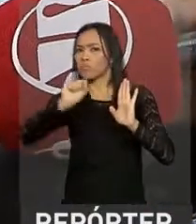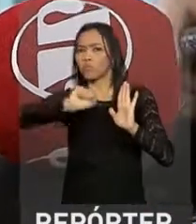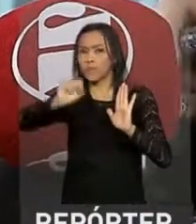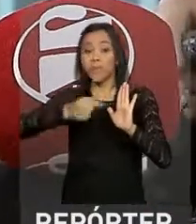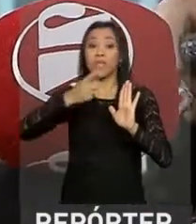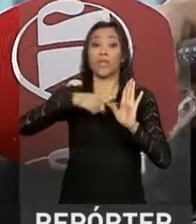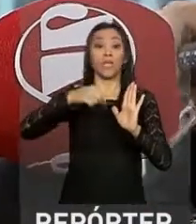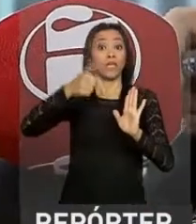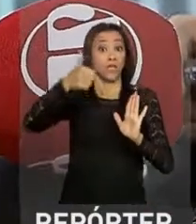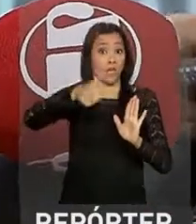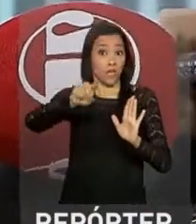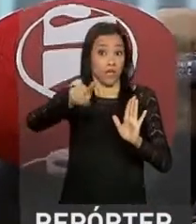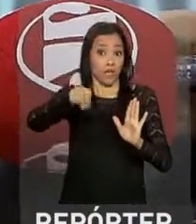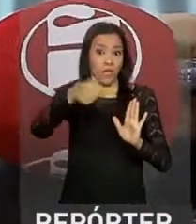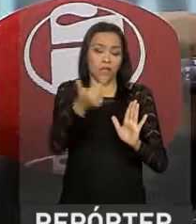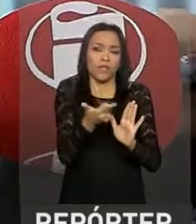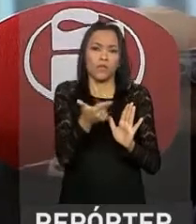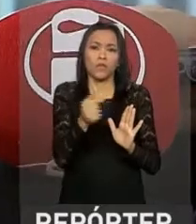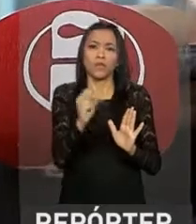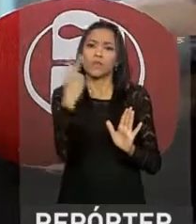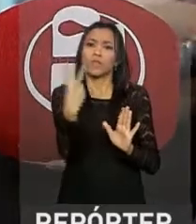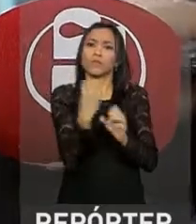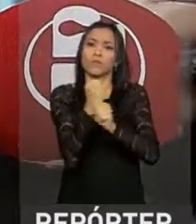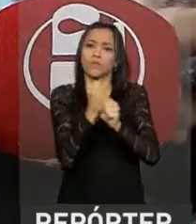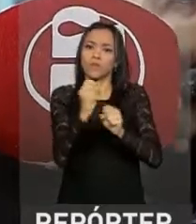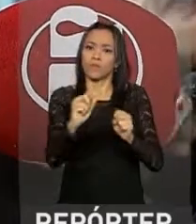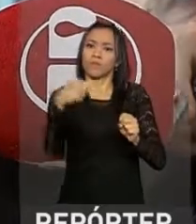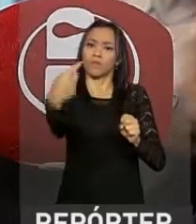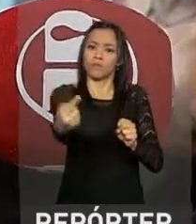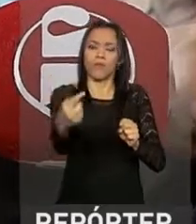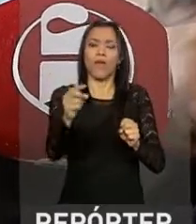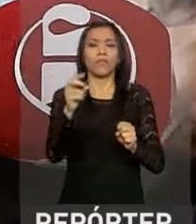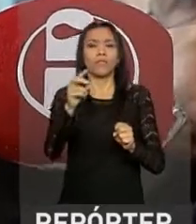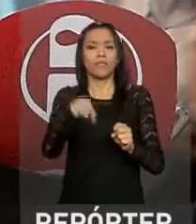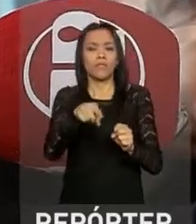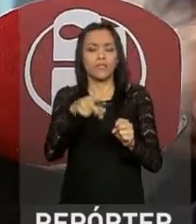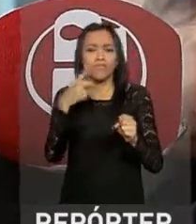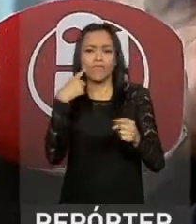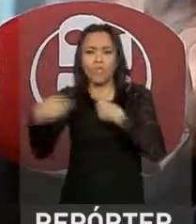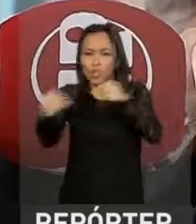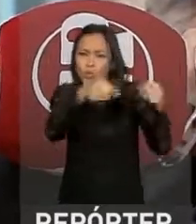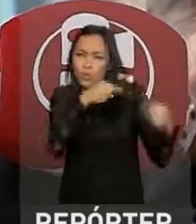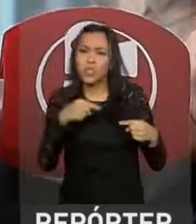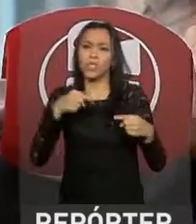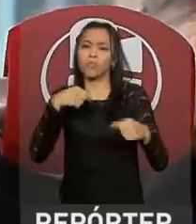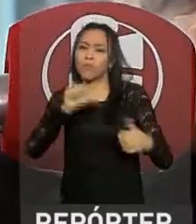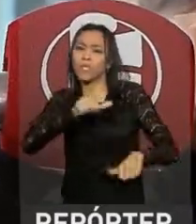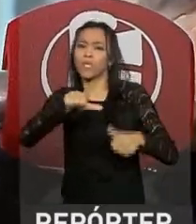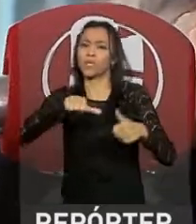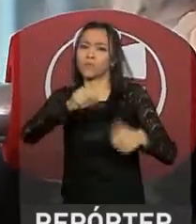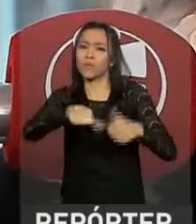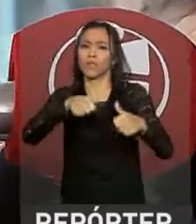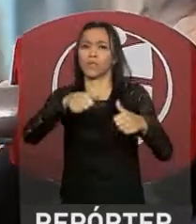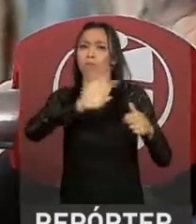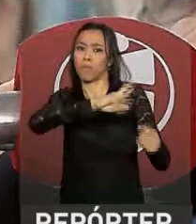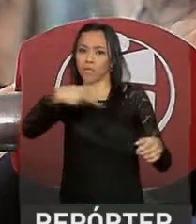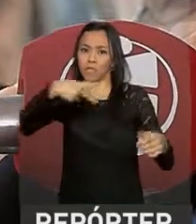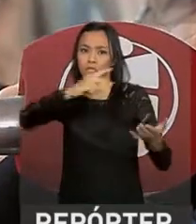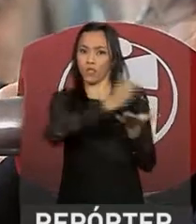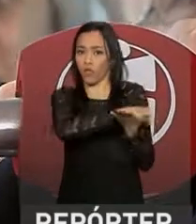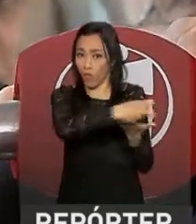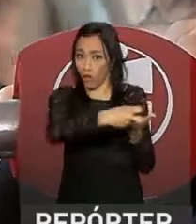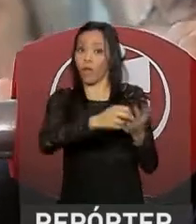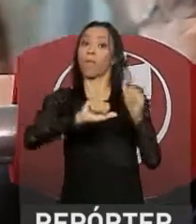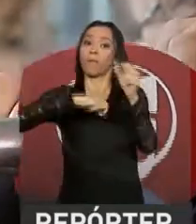do 10º ano o critério para reajuste dos gastos poderá ser rediscutido a cada mudança de mandato presidencial o